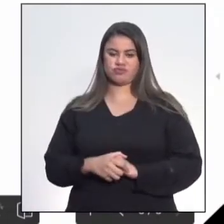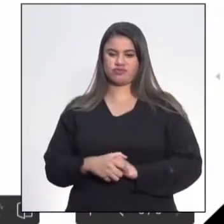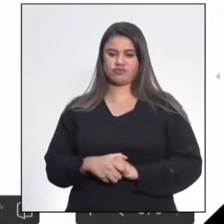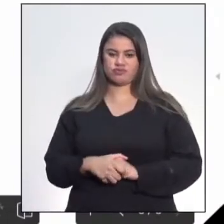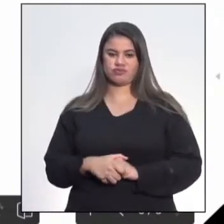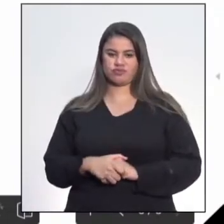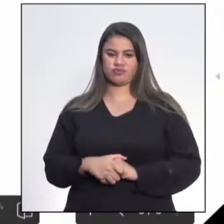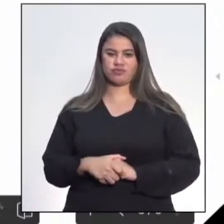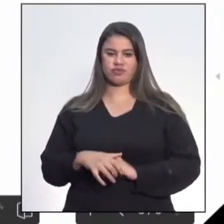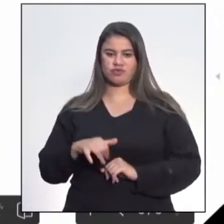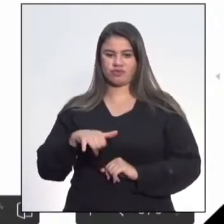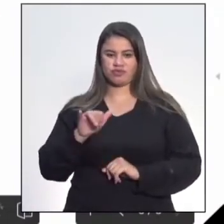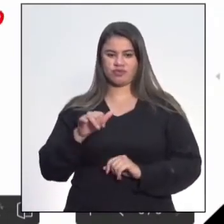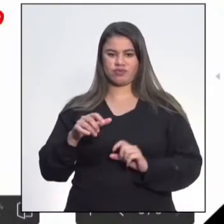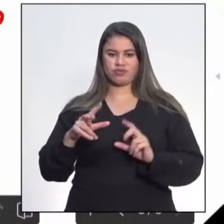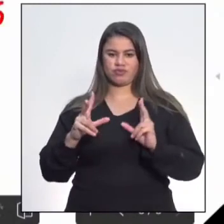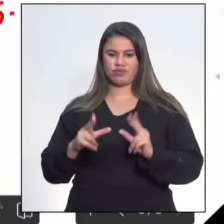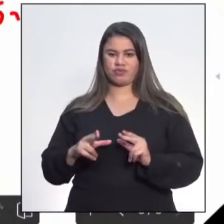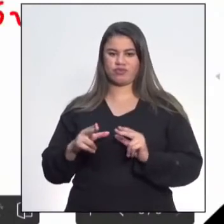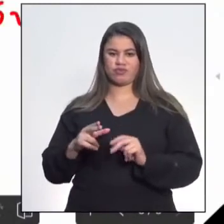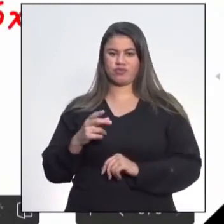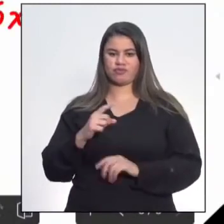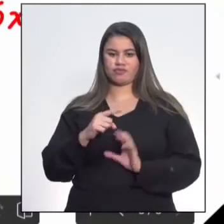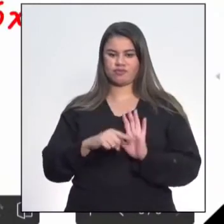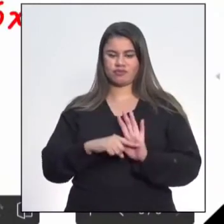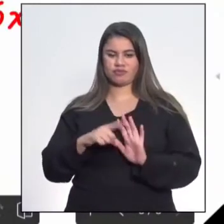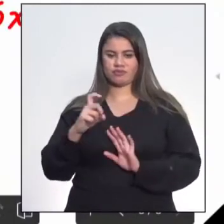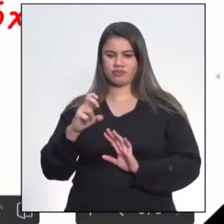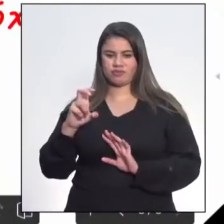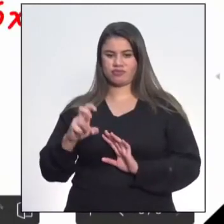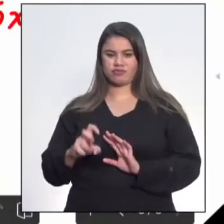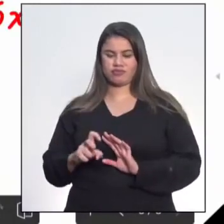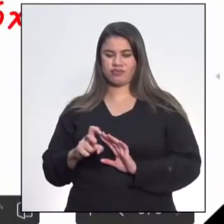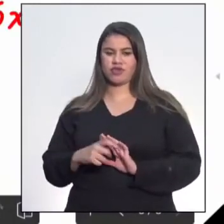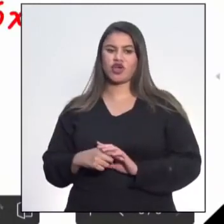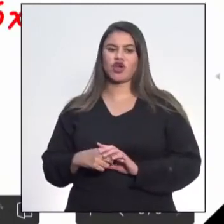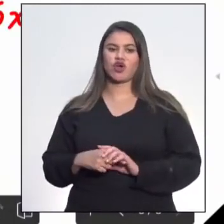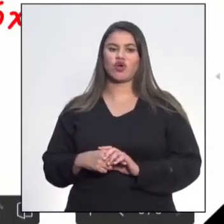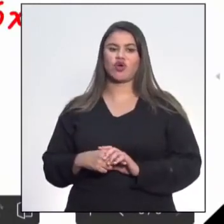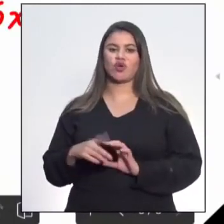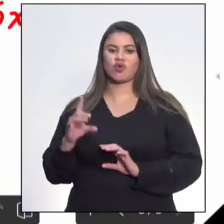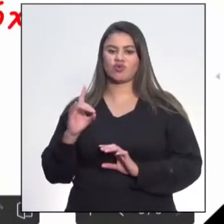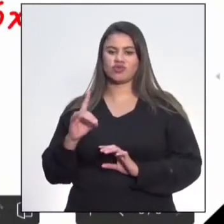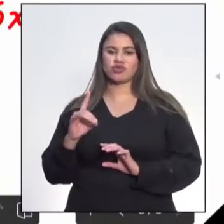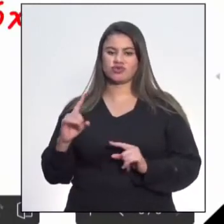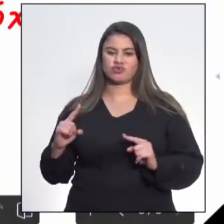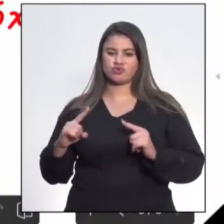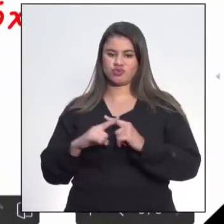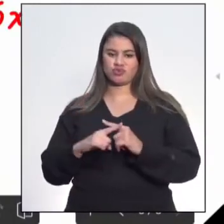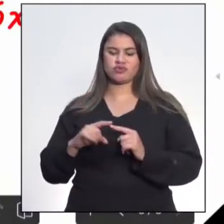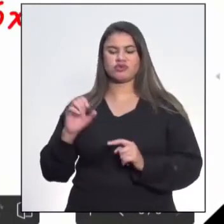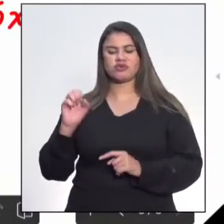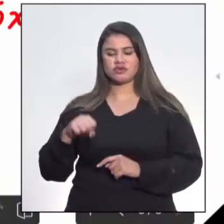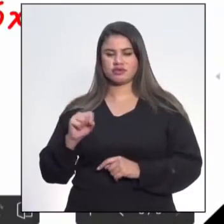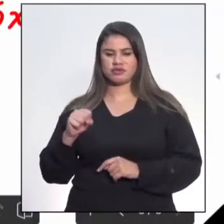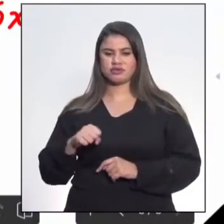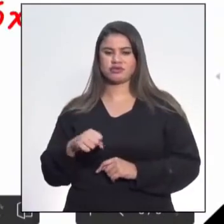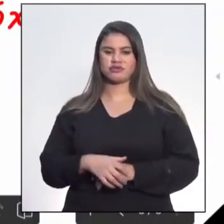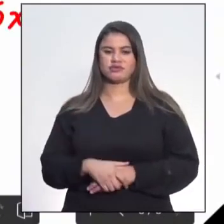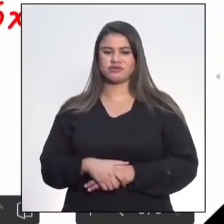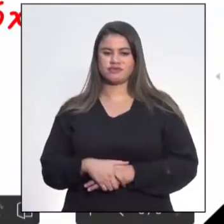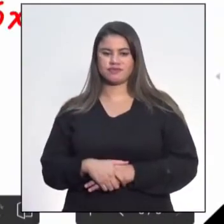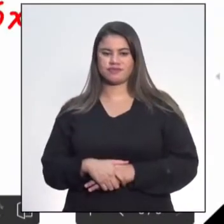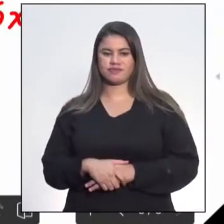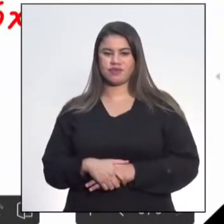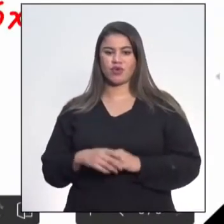Então, meu y é igual a -5x. Pergunta final, cruza a origem do plano cartesiano? Sim, cruza a origem.